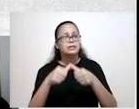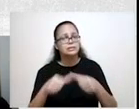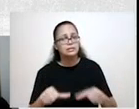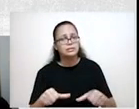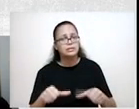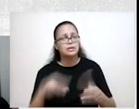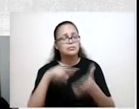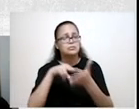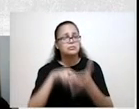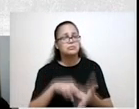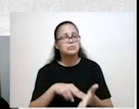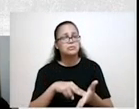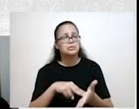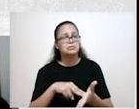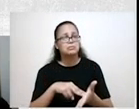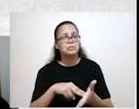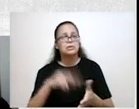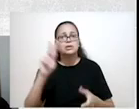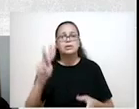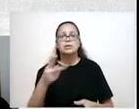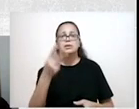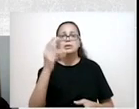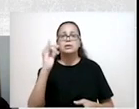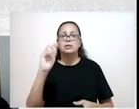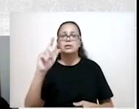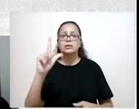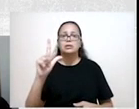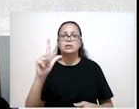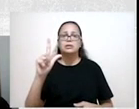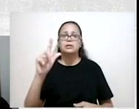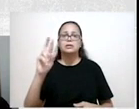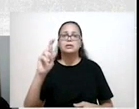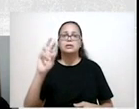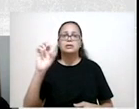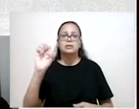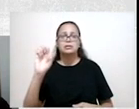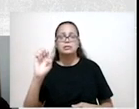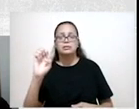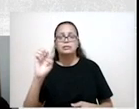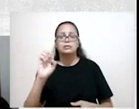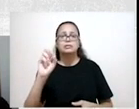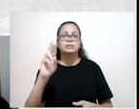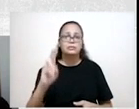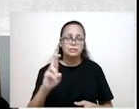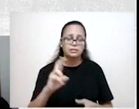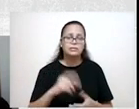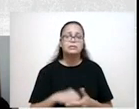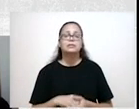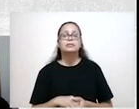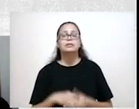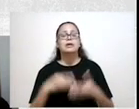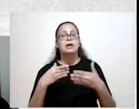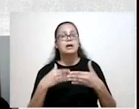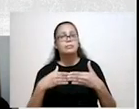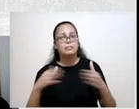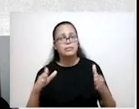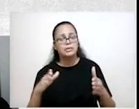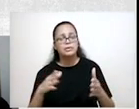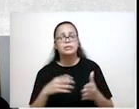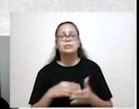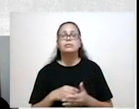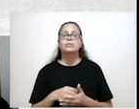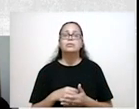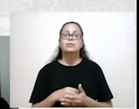consolidadas, Hitler rompeu o pacto nazi-soviético de não agressão e abriu uma nova frente de